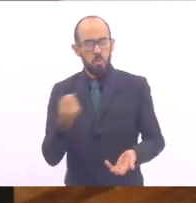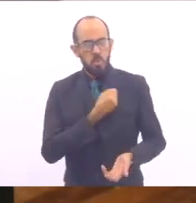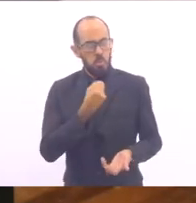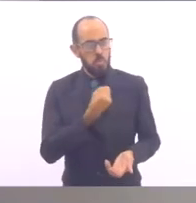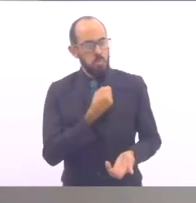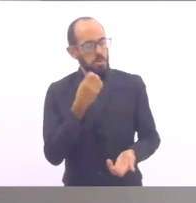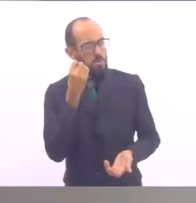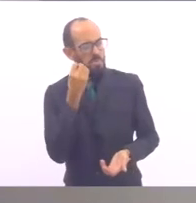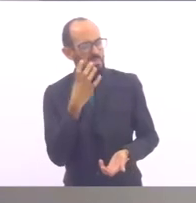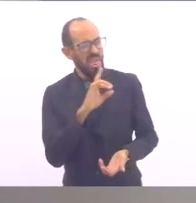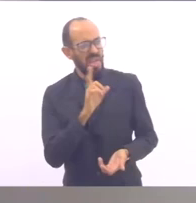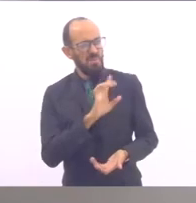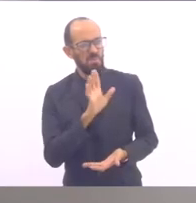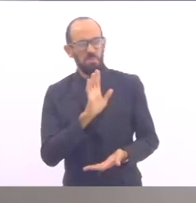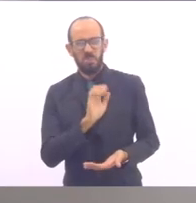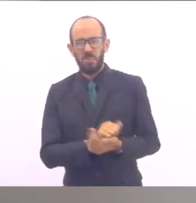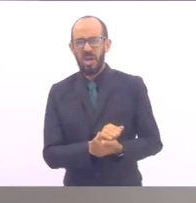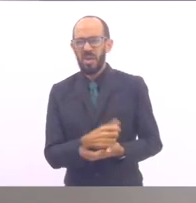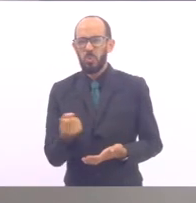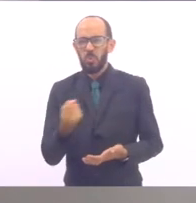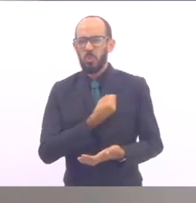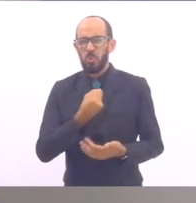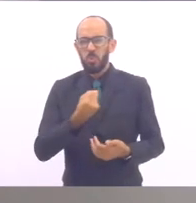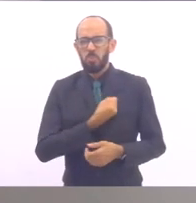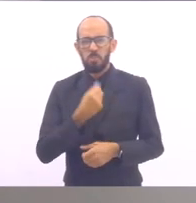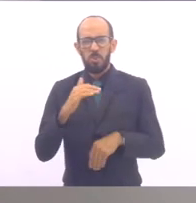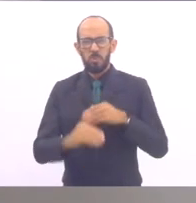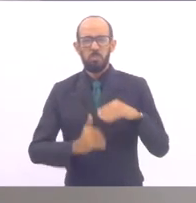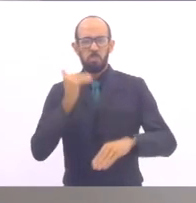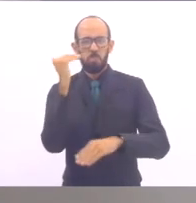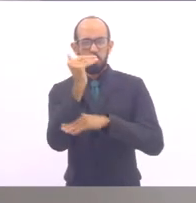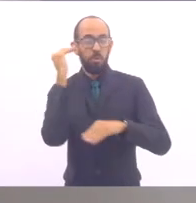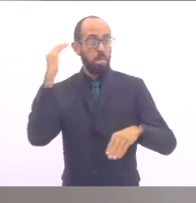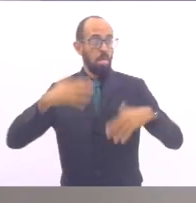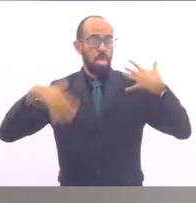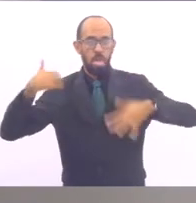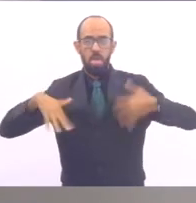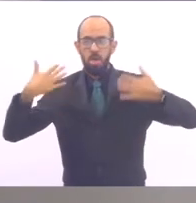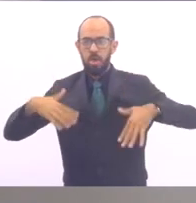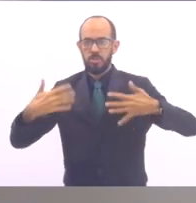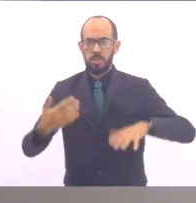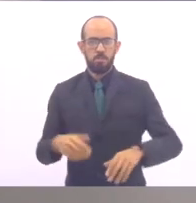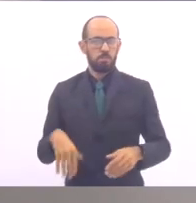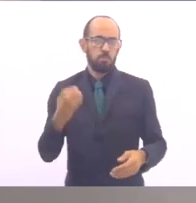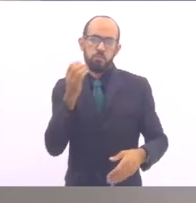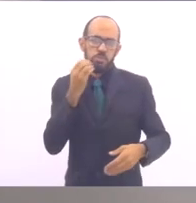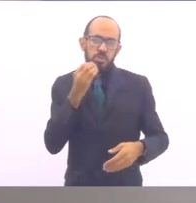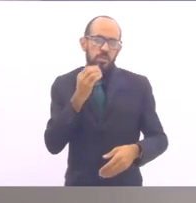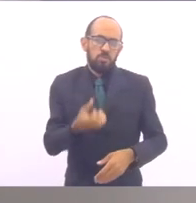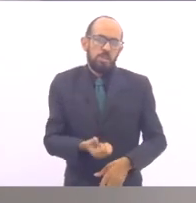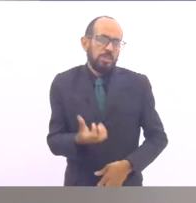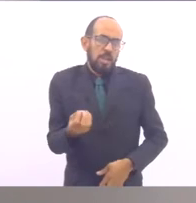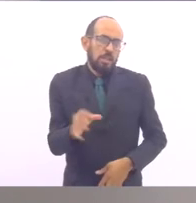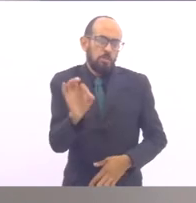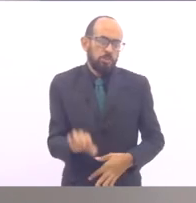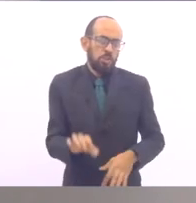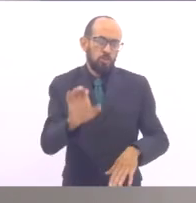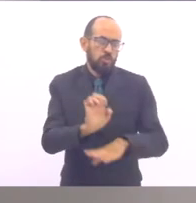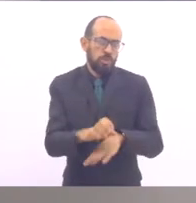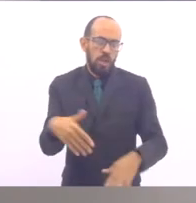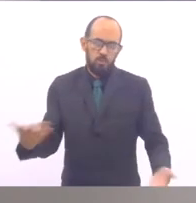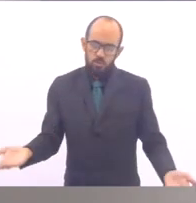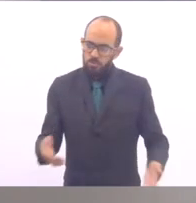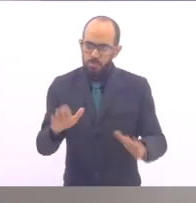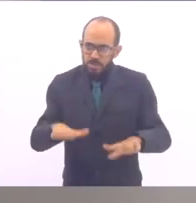número... Enorme. Era um número muito grande para 4 mil. A gente já estaria... 60% no estado. Imagina. E não